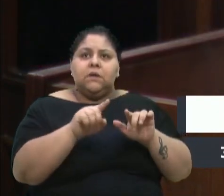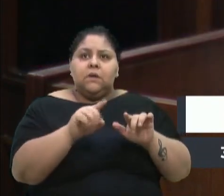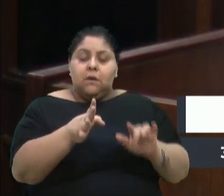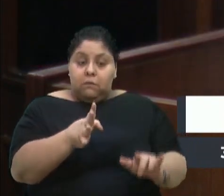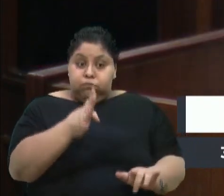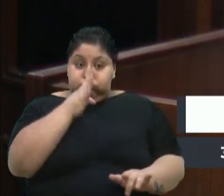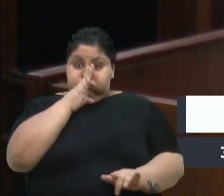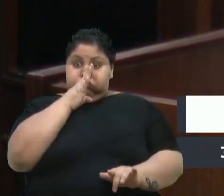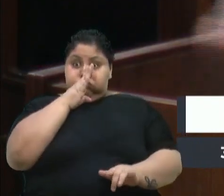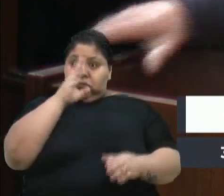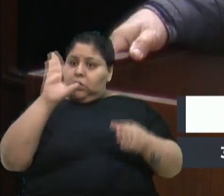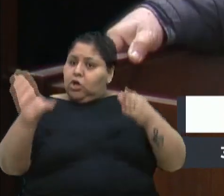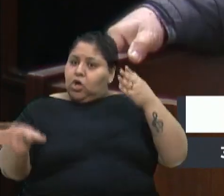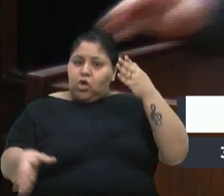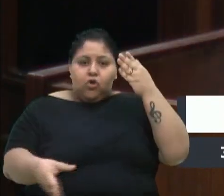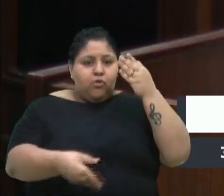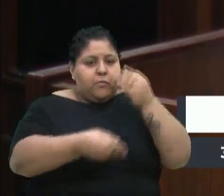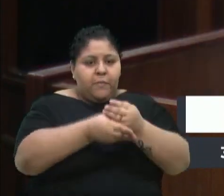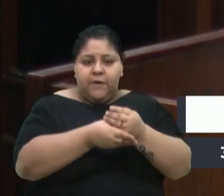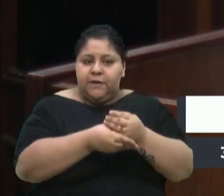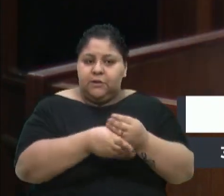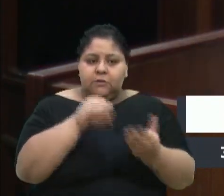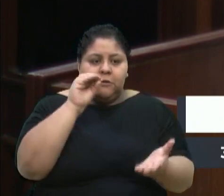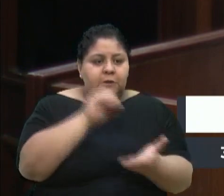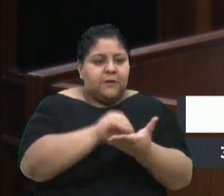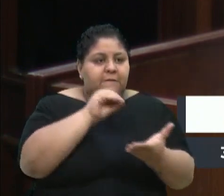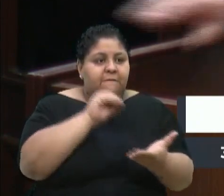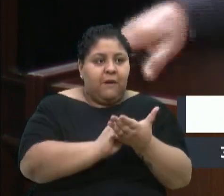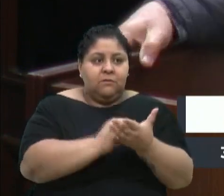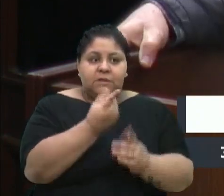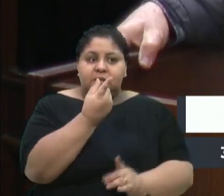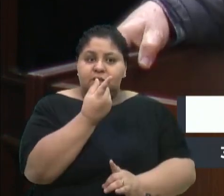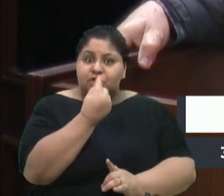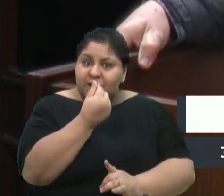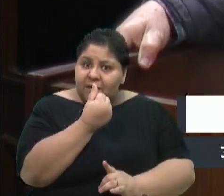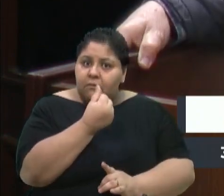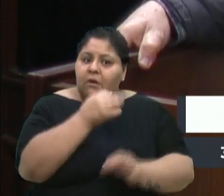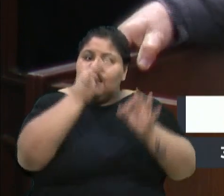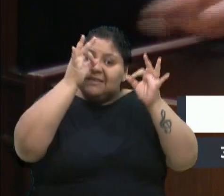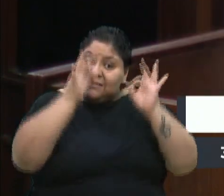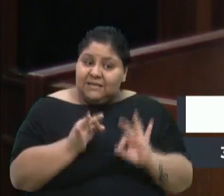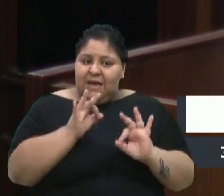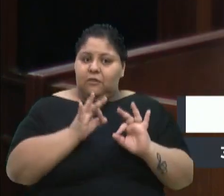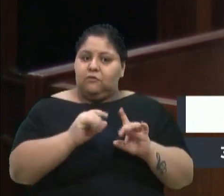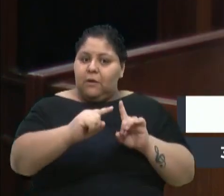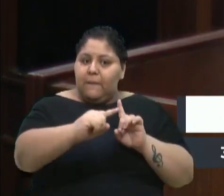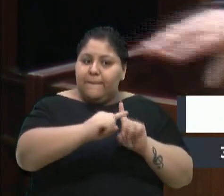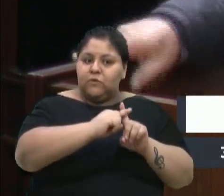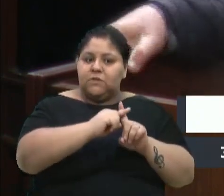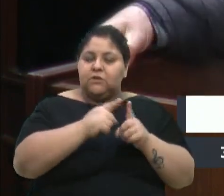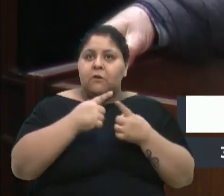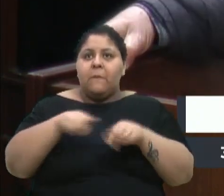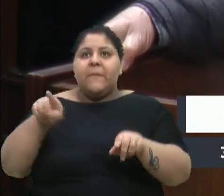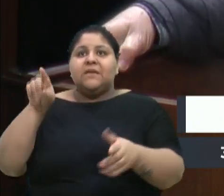uma emenda que não tem viabilidade. É justa, é positiva, vereador Rafael, mas não tem critérios.